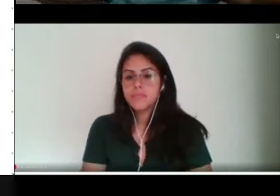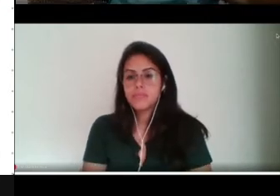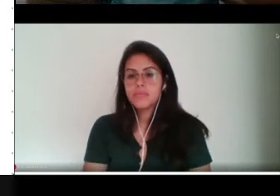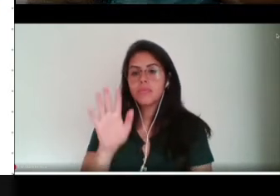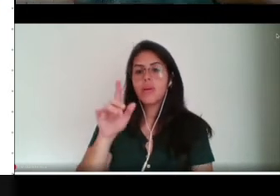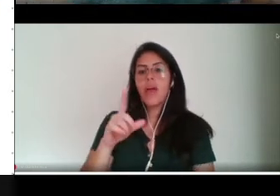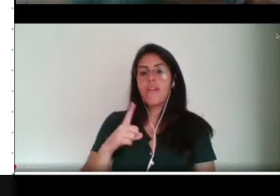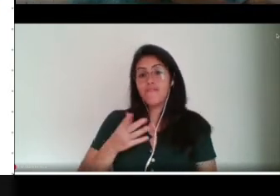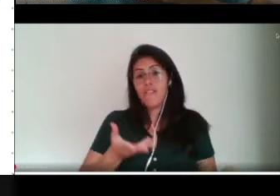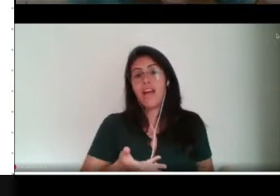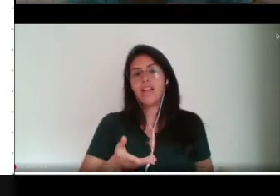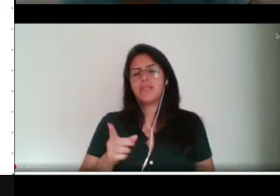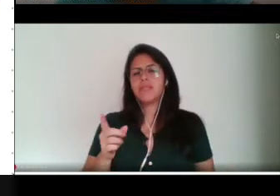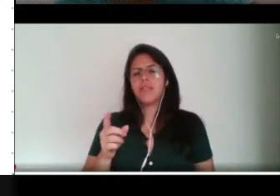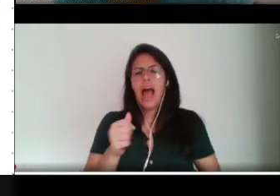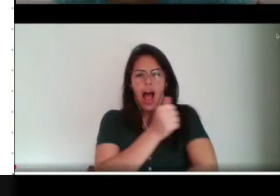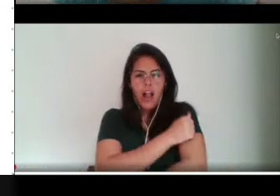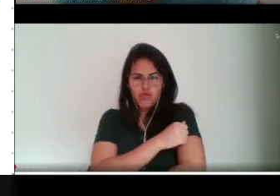Isso aí.